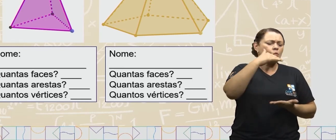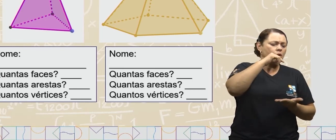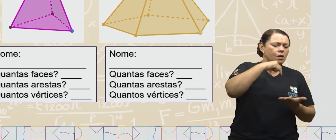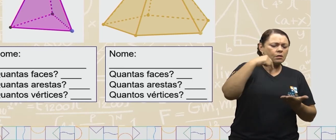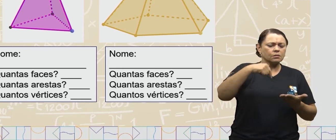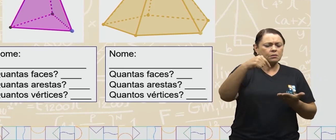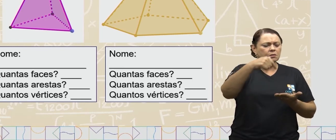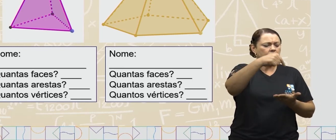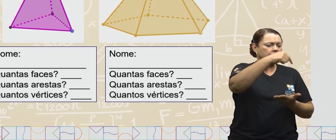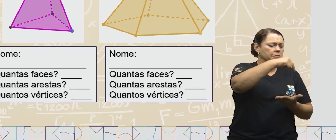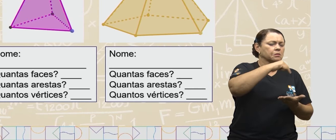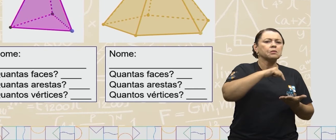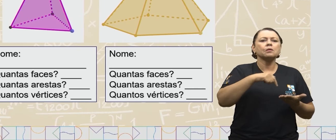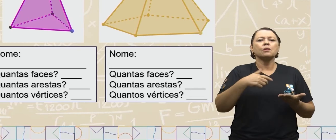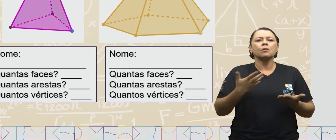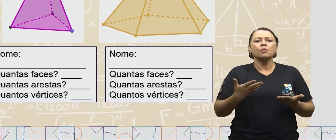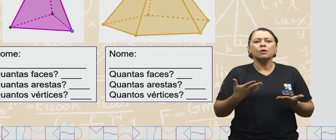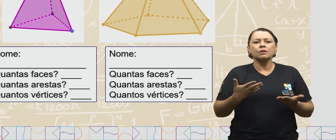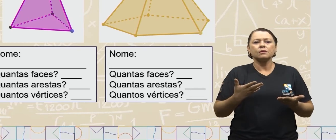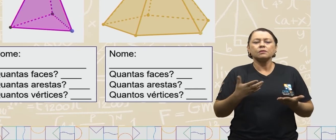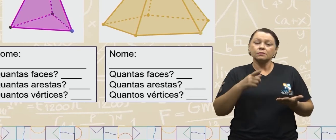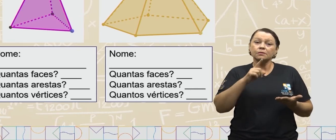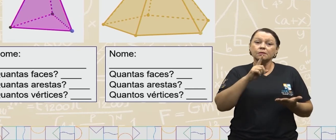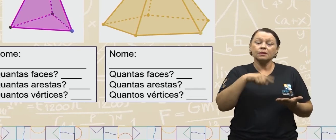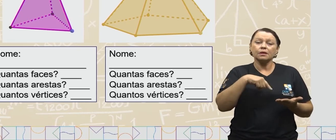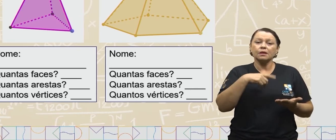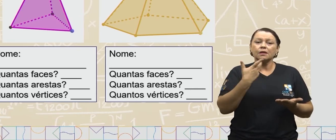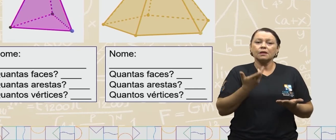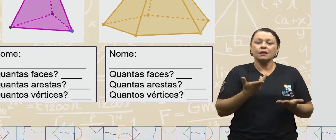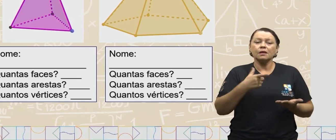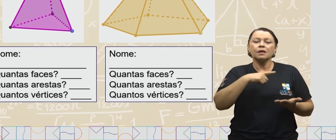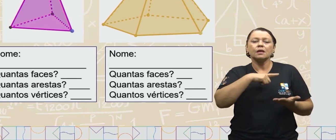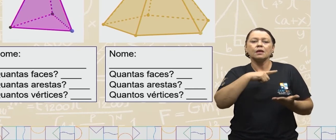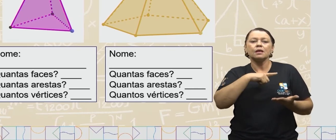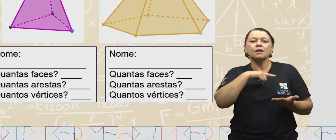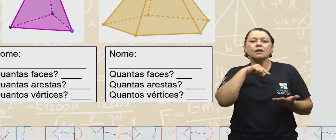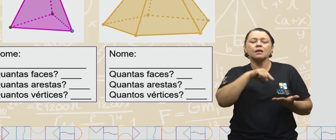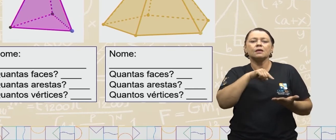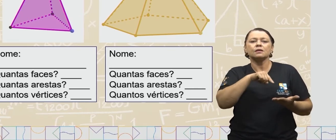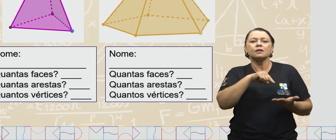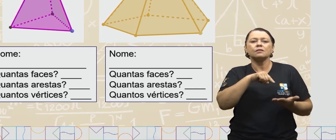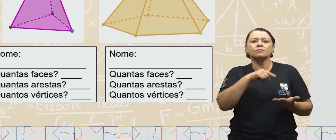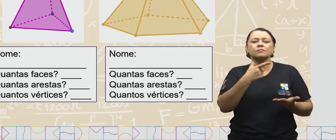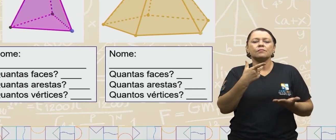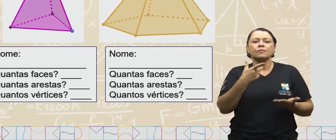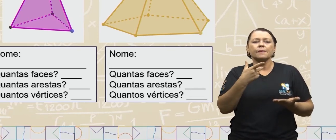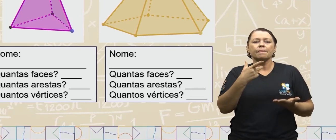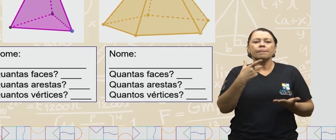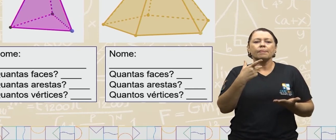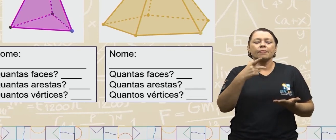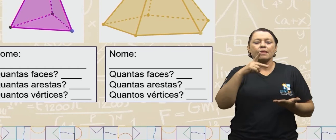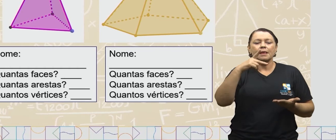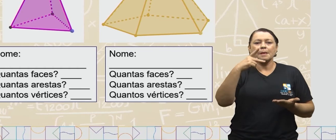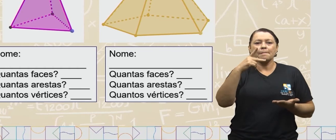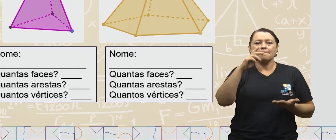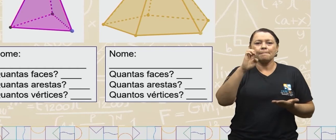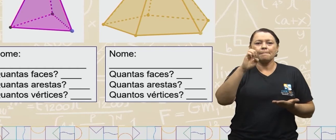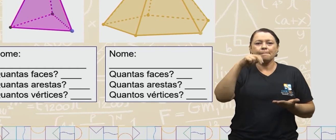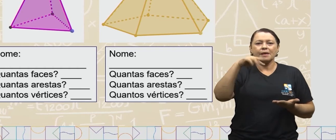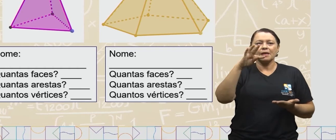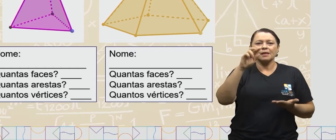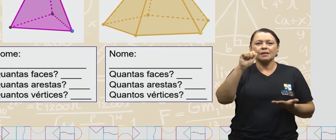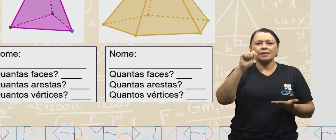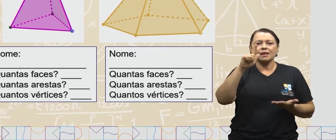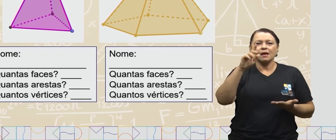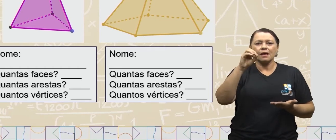Nós temos aí 1, 2, 3, 4, 5. Logo, este poliedro é um prisma